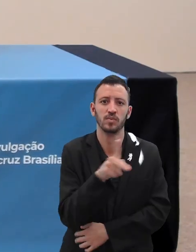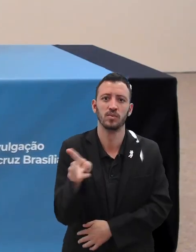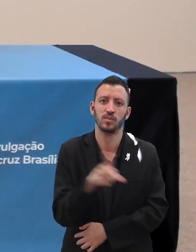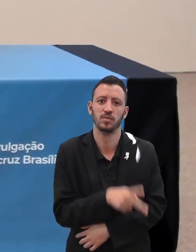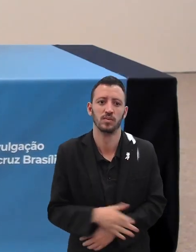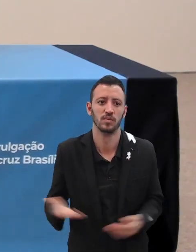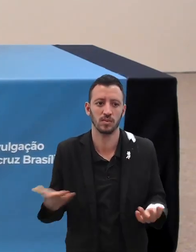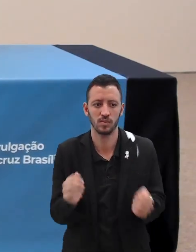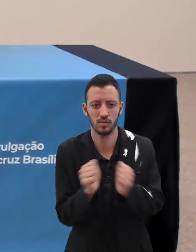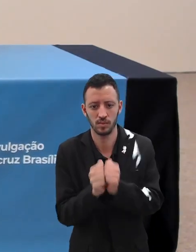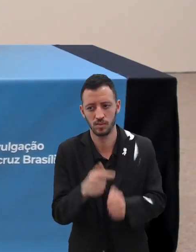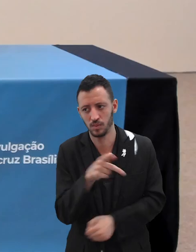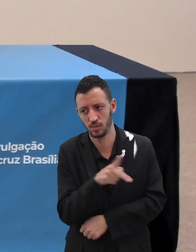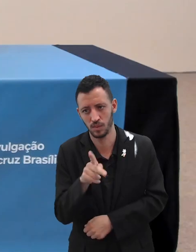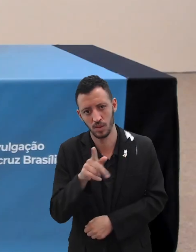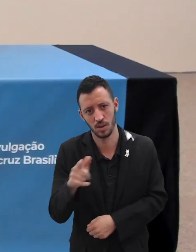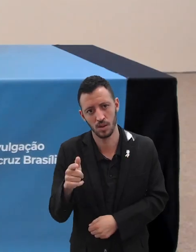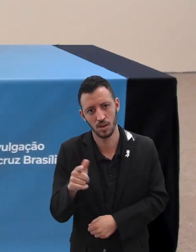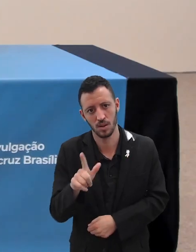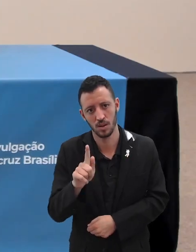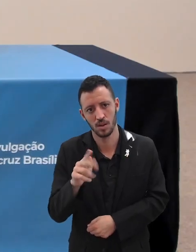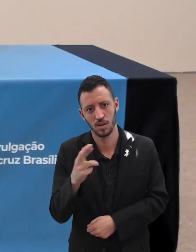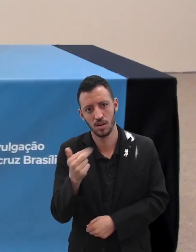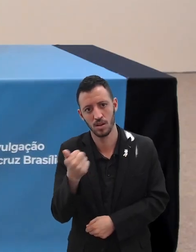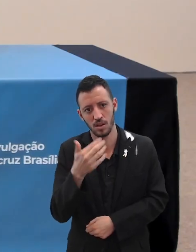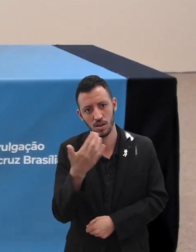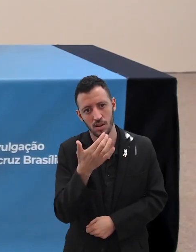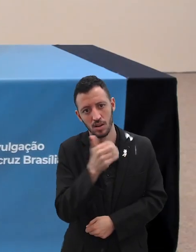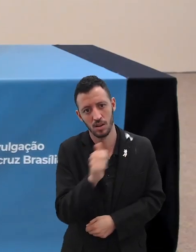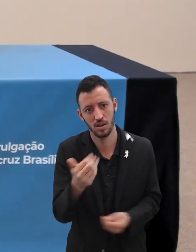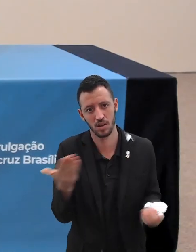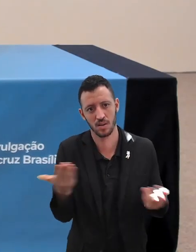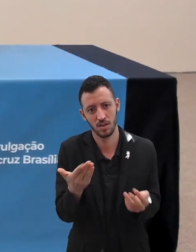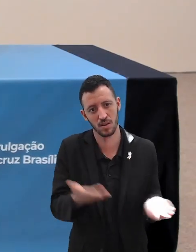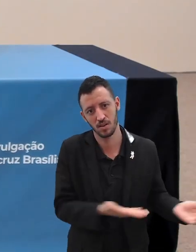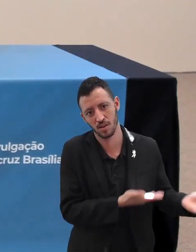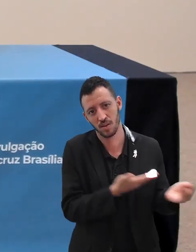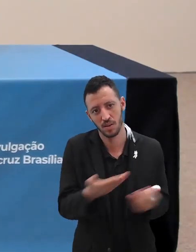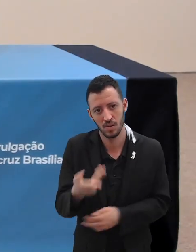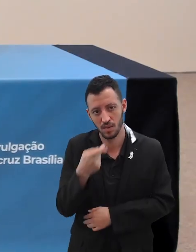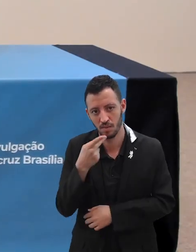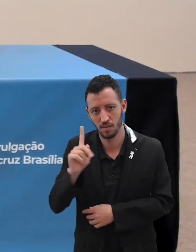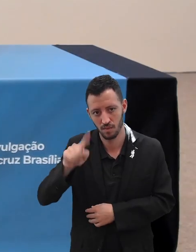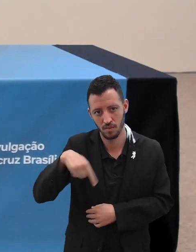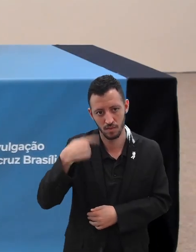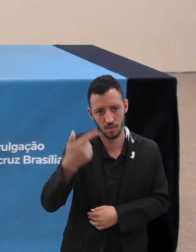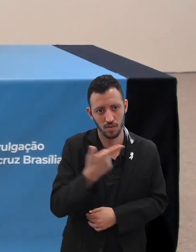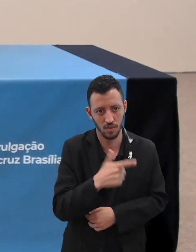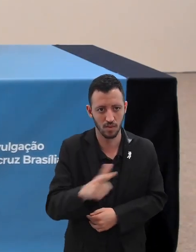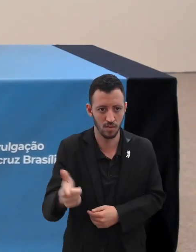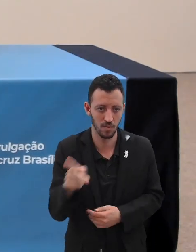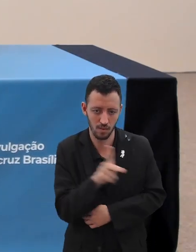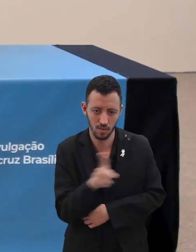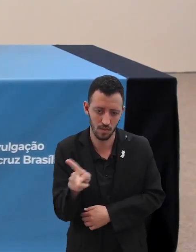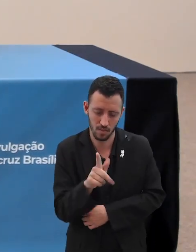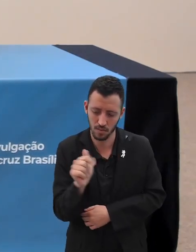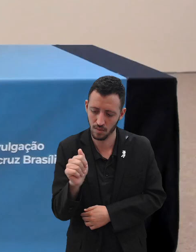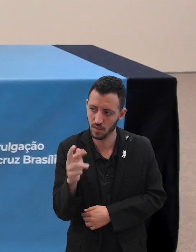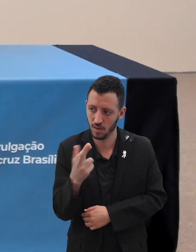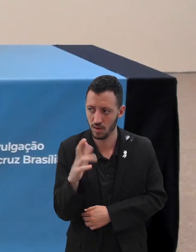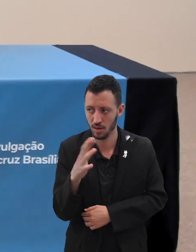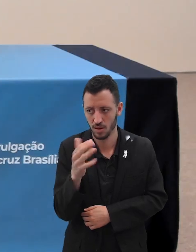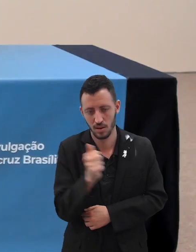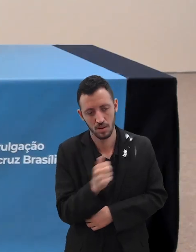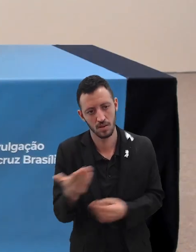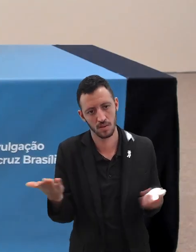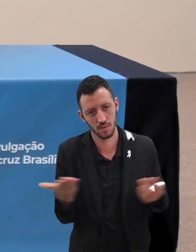Wilson Bueno, pactuei aqui com a professora Graça, e a gente vai deixar os convidados que estão online se manifestarem primeiro, e depois a gente prossegue aqui com a professora Graça Caldas.